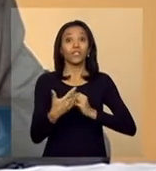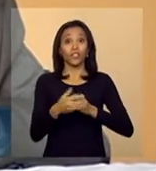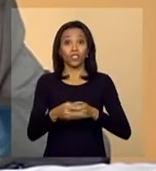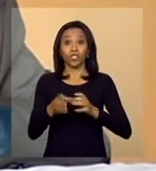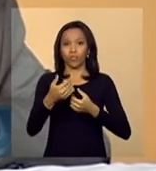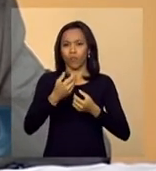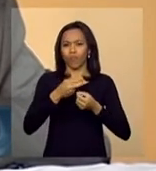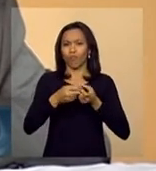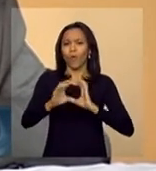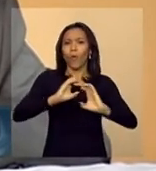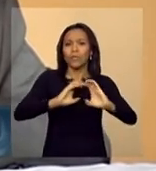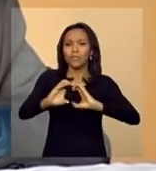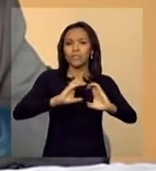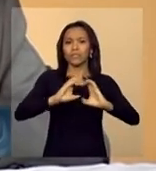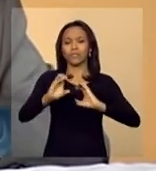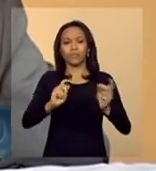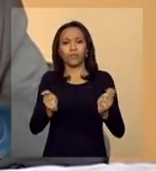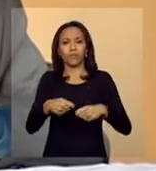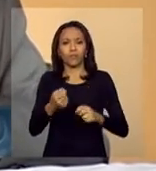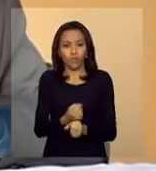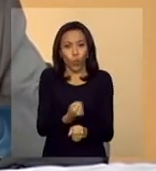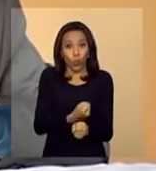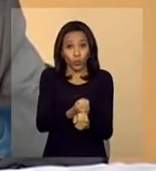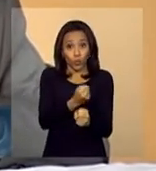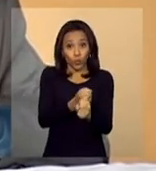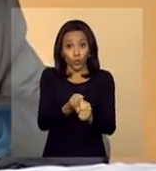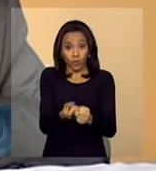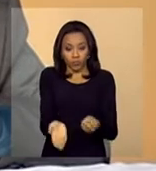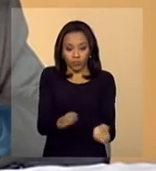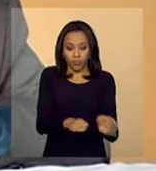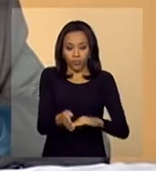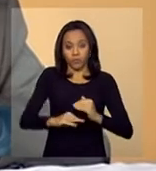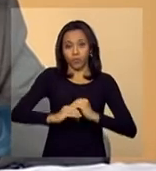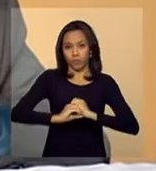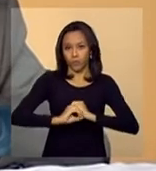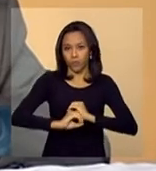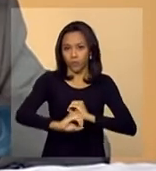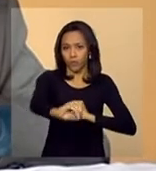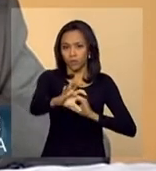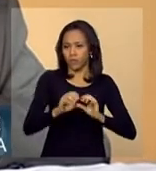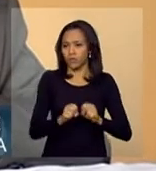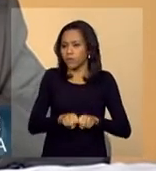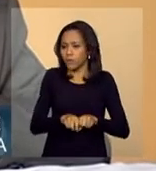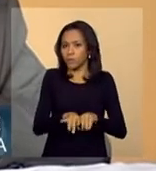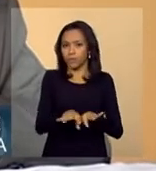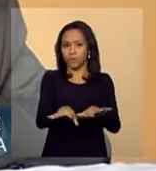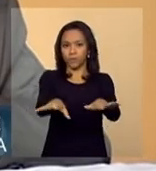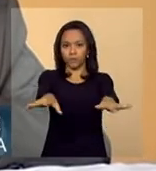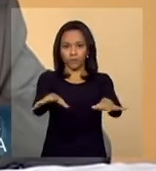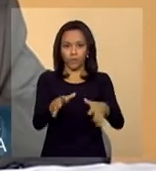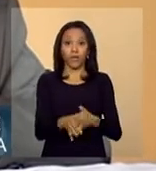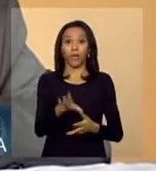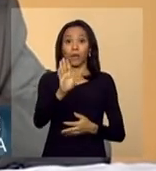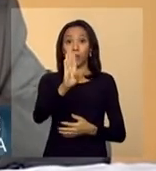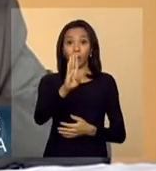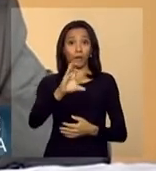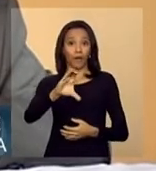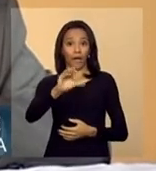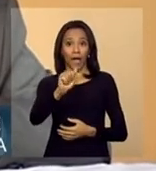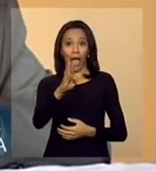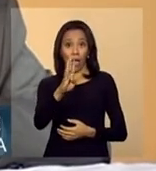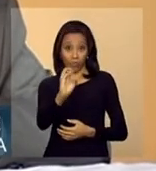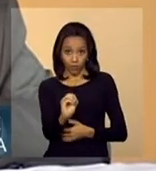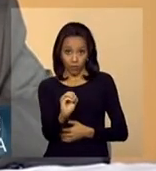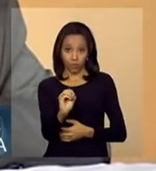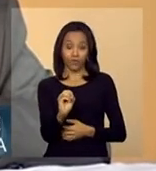Construímos, em alguns casos, onde eles nos indicaram que era para construir, e em alguns lugares, como o secretário ressaltou no